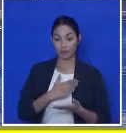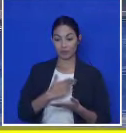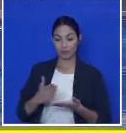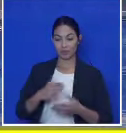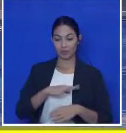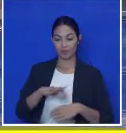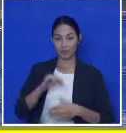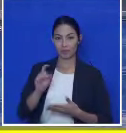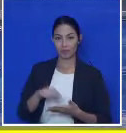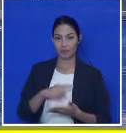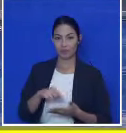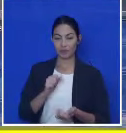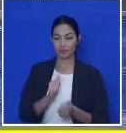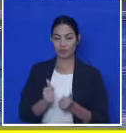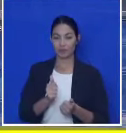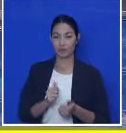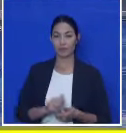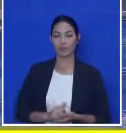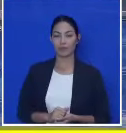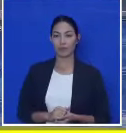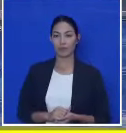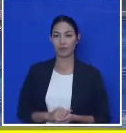Começou o sorteio da Time Mania.